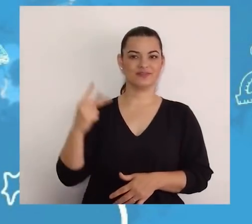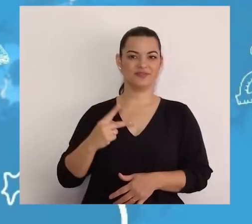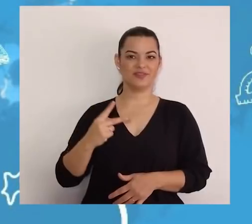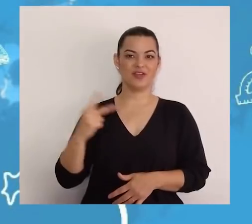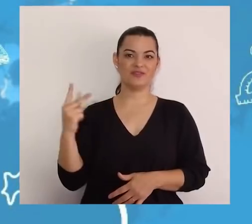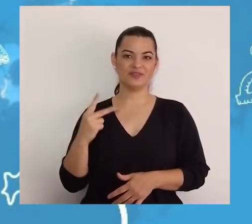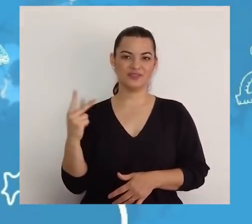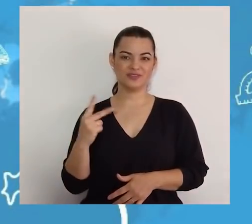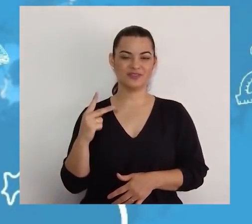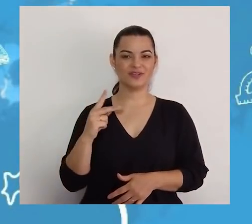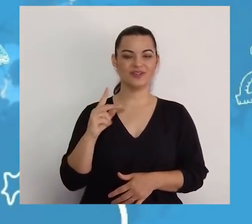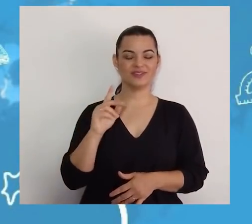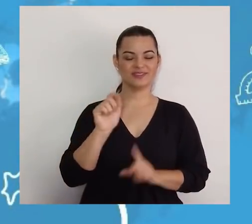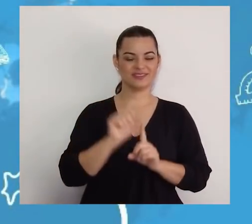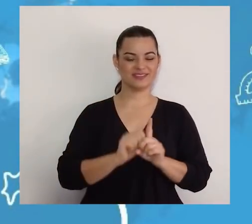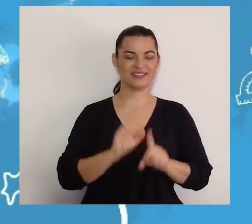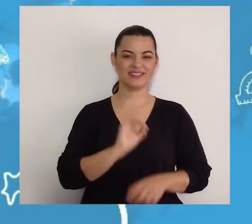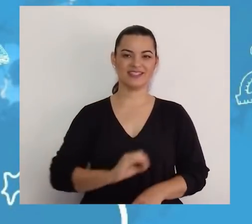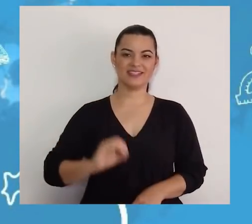Bate palminhas.